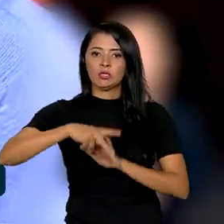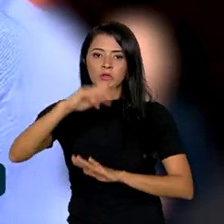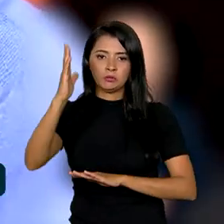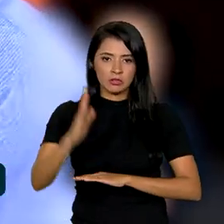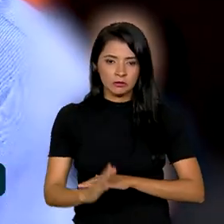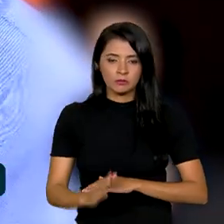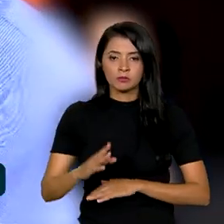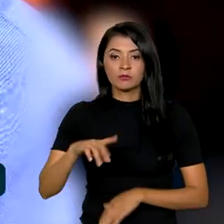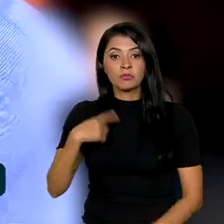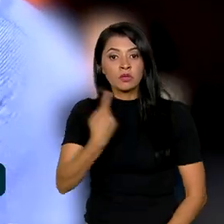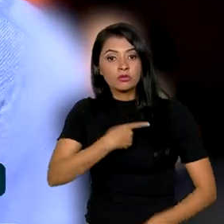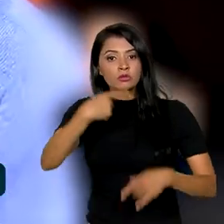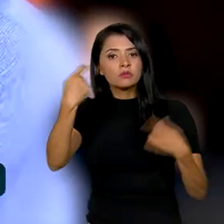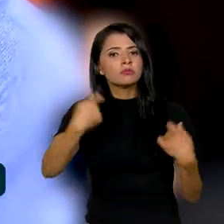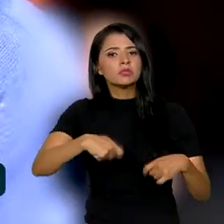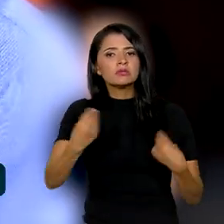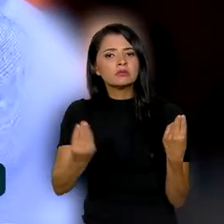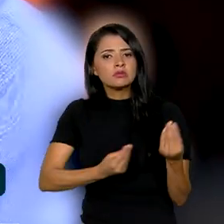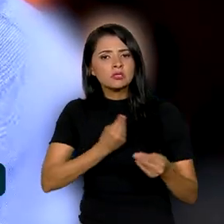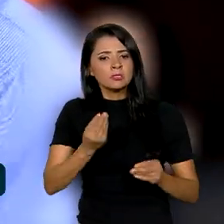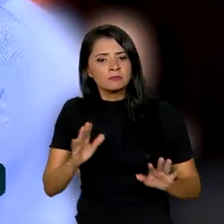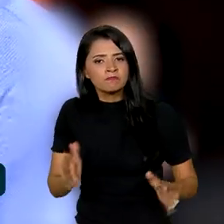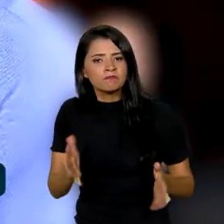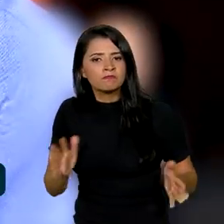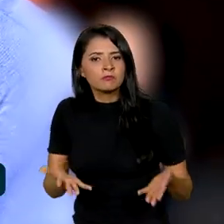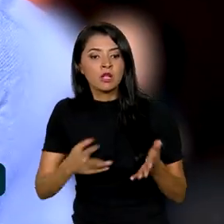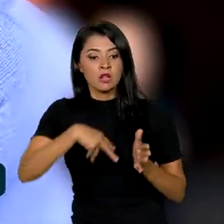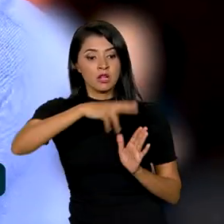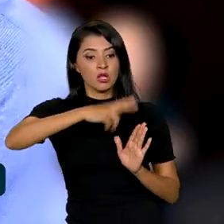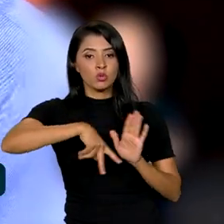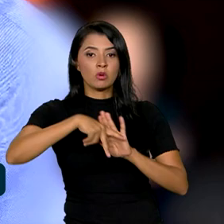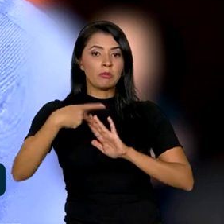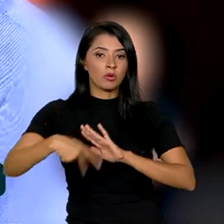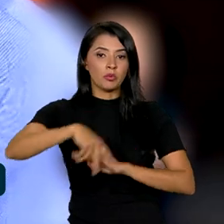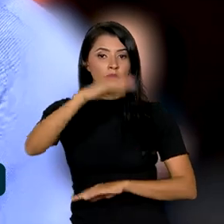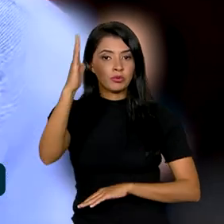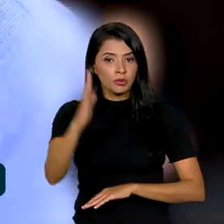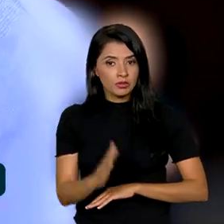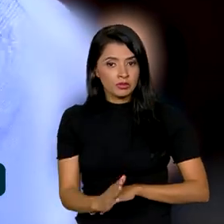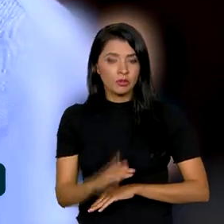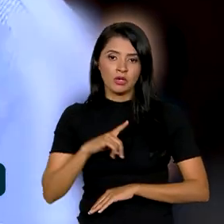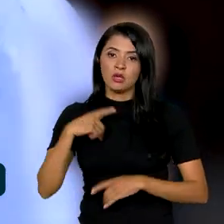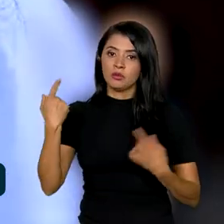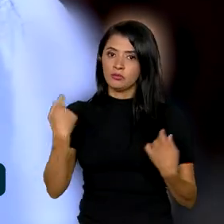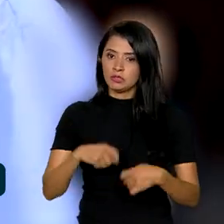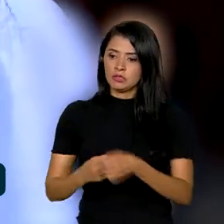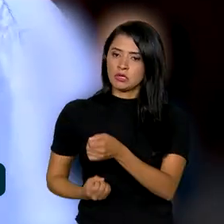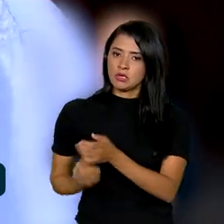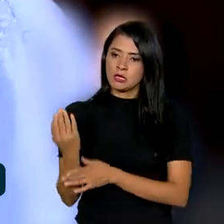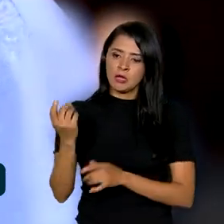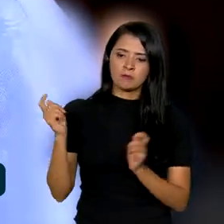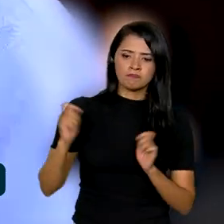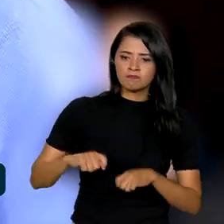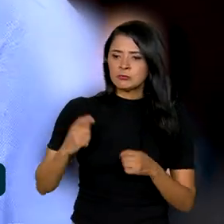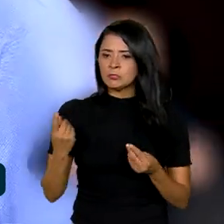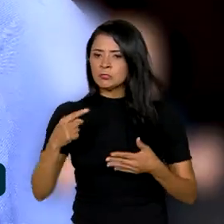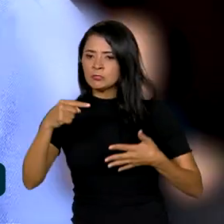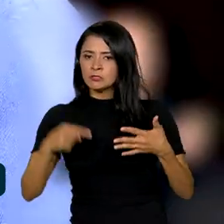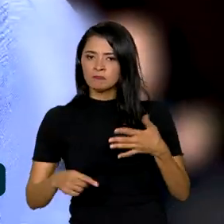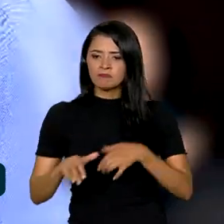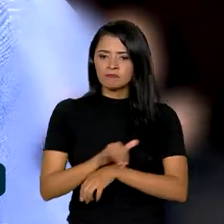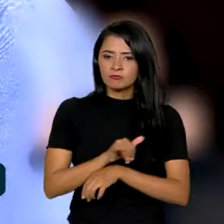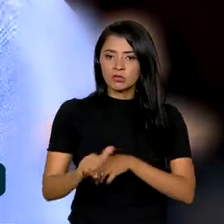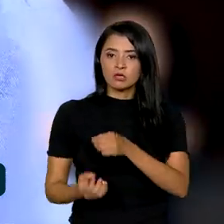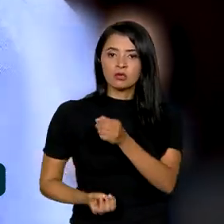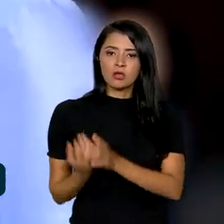estamos precisando fomentar a leitura nesse país. Então, nós precisamos criar condições de fazer